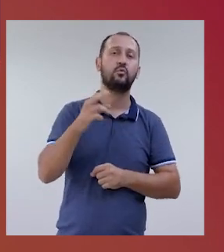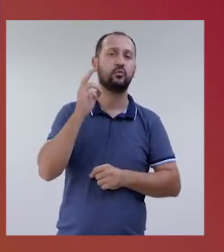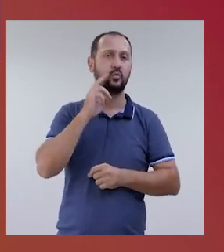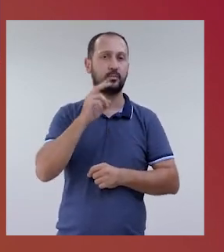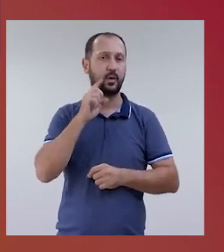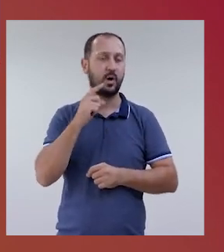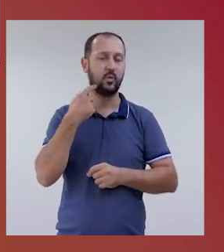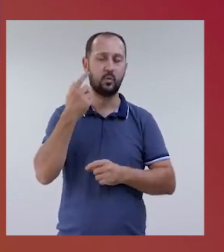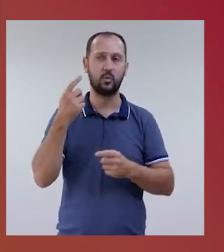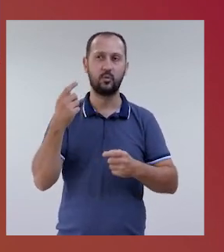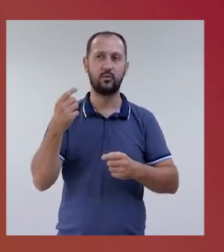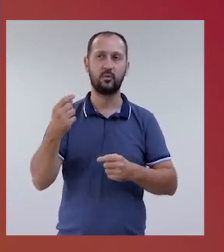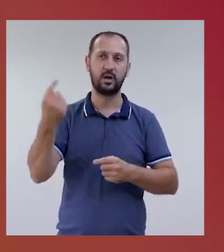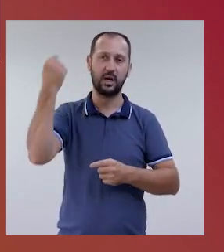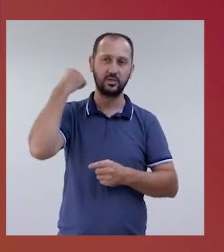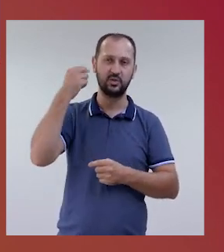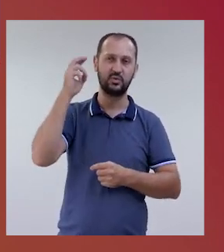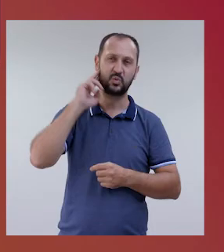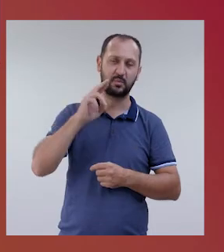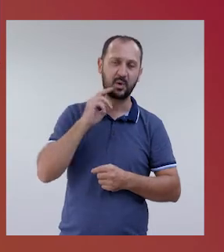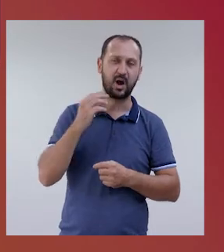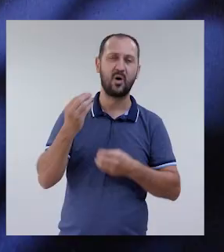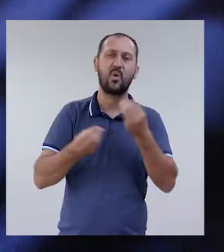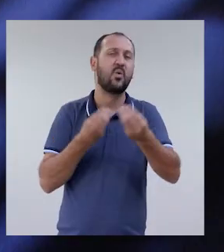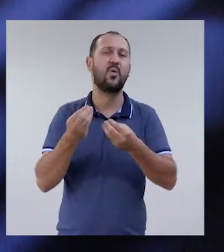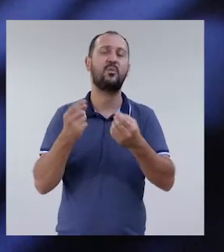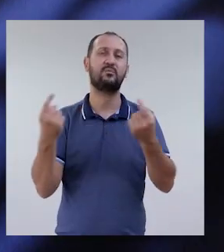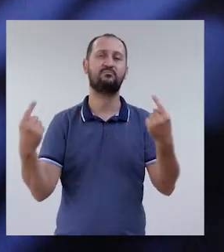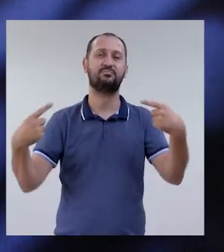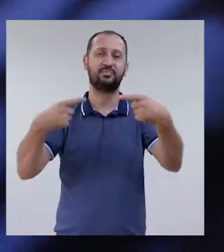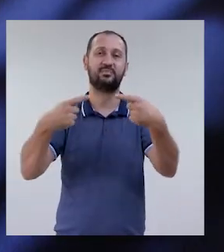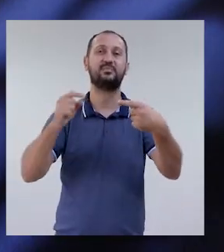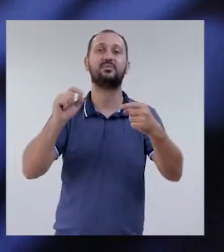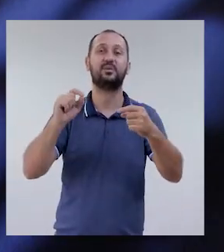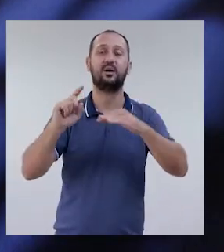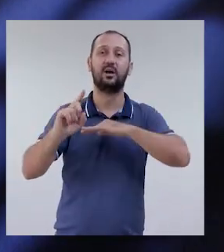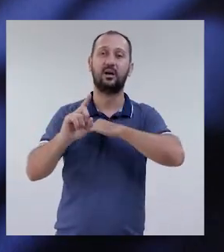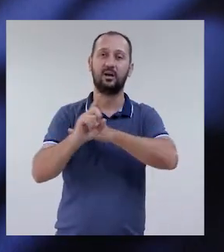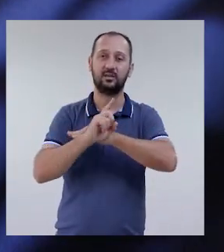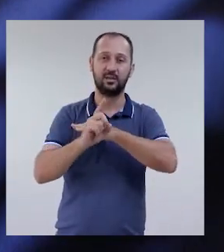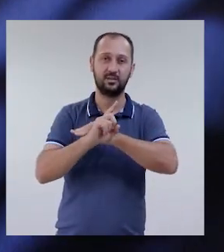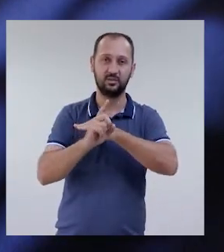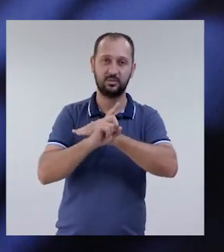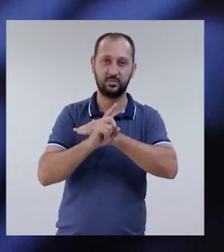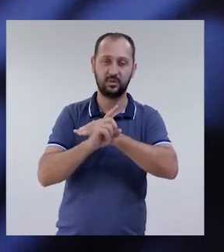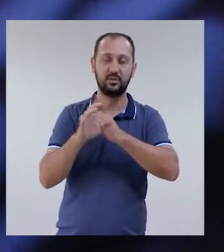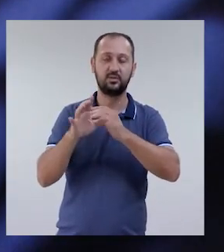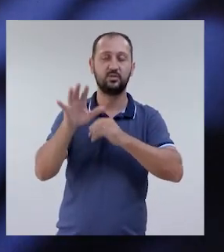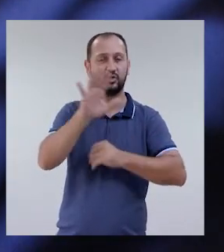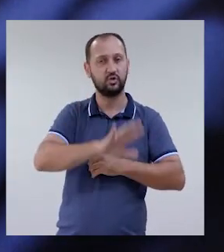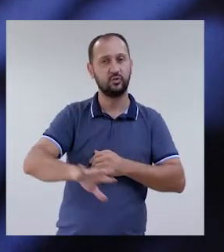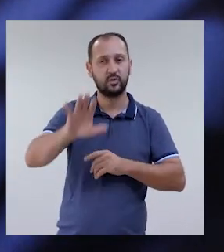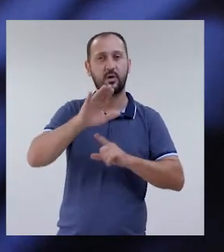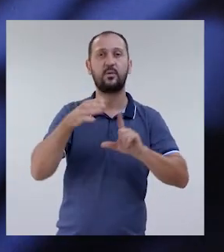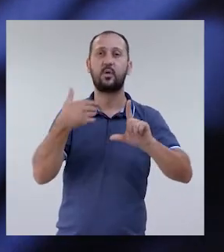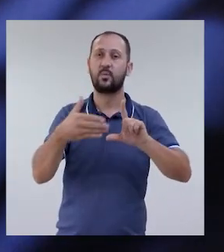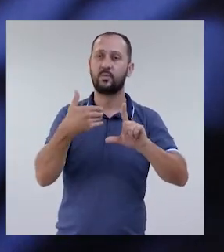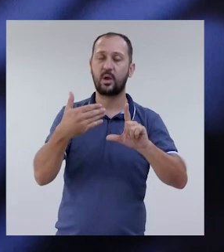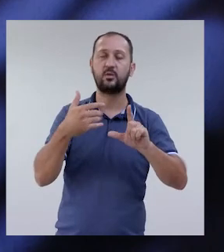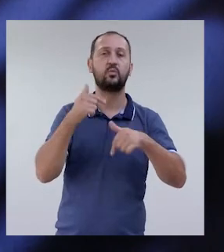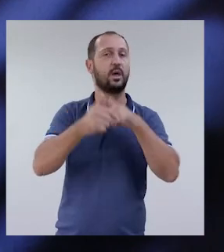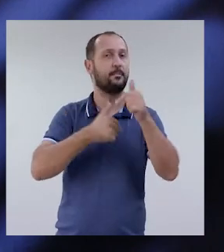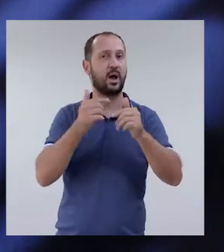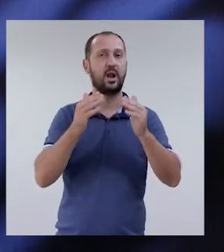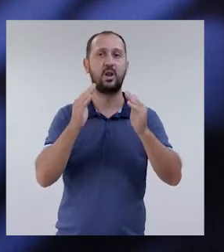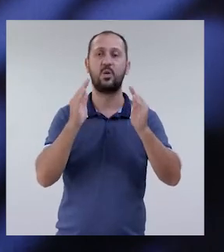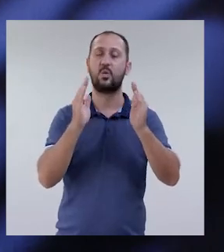do velho normal, desse dilema aí. Ela quer saber se os atendimentos por ambiente virtual, por